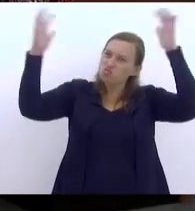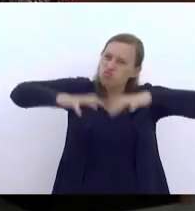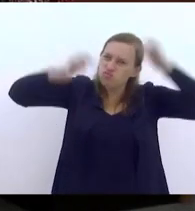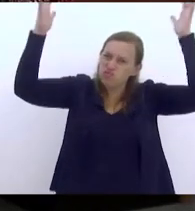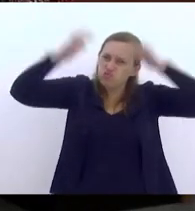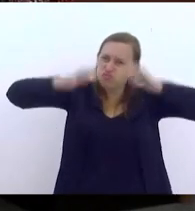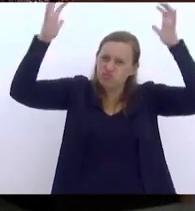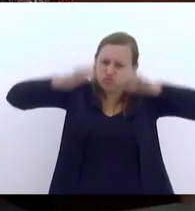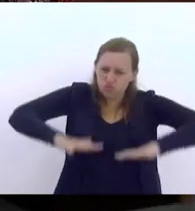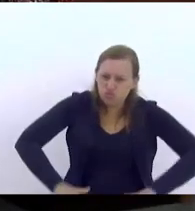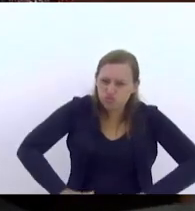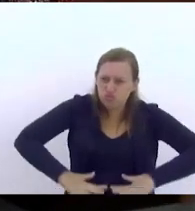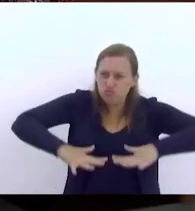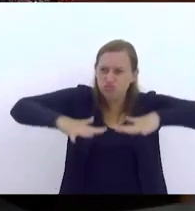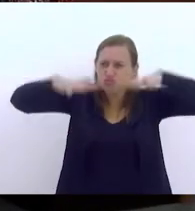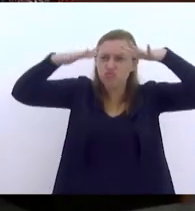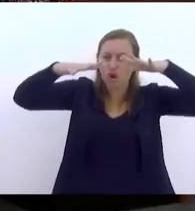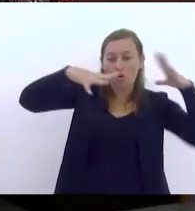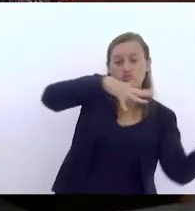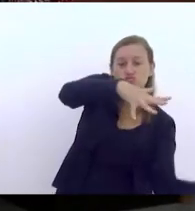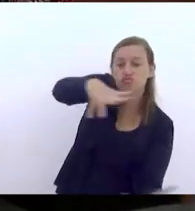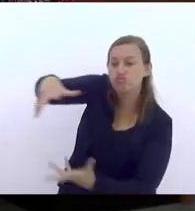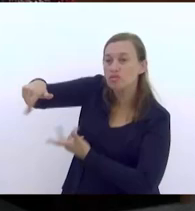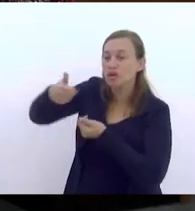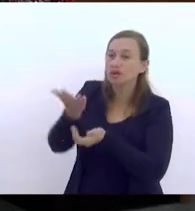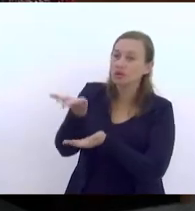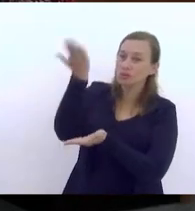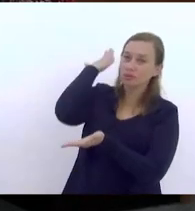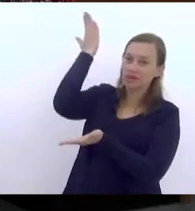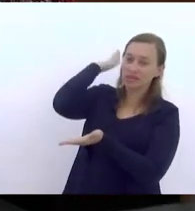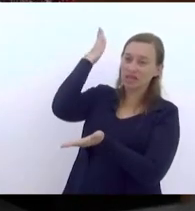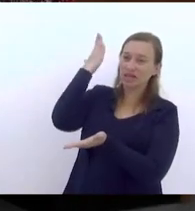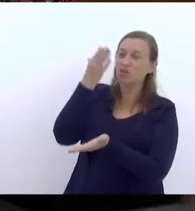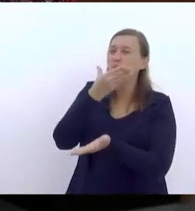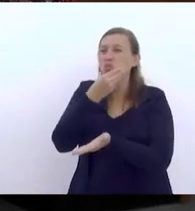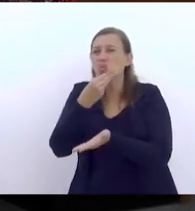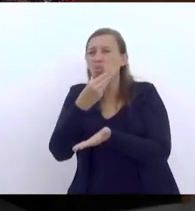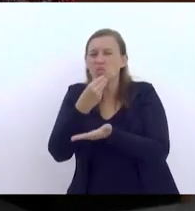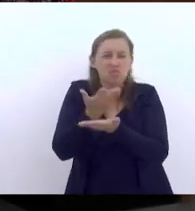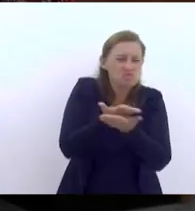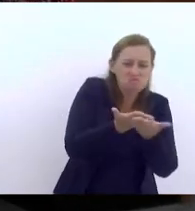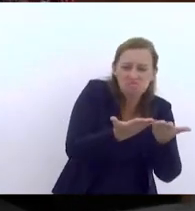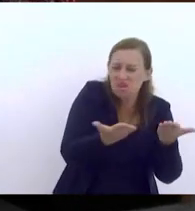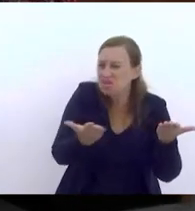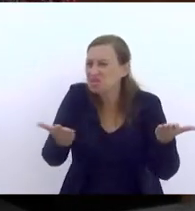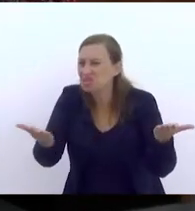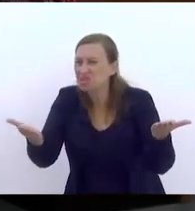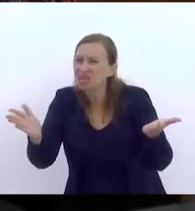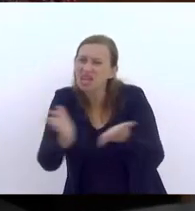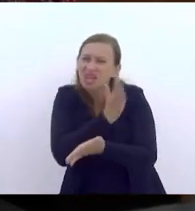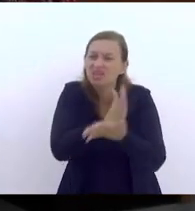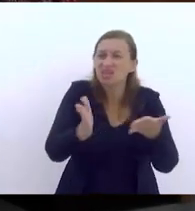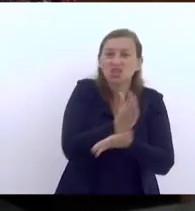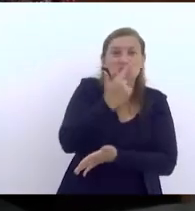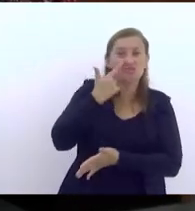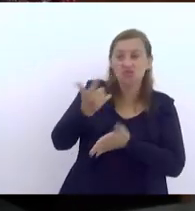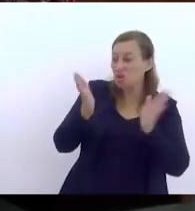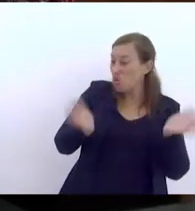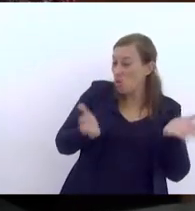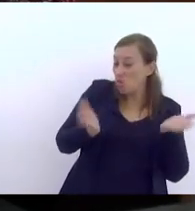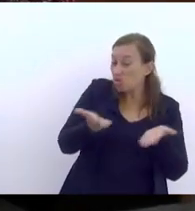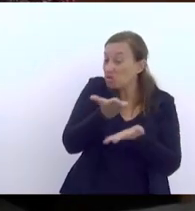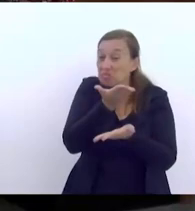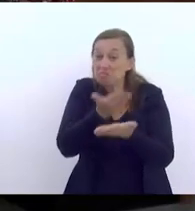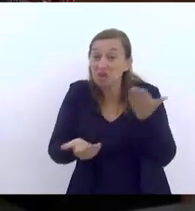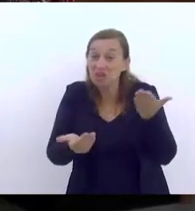naquela época, os homens tão perdidos. E muitas vezes a gente vê hoje perdidos